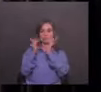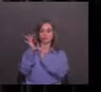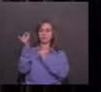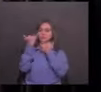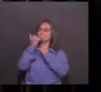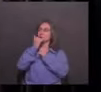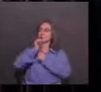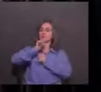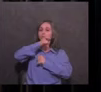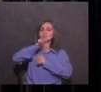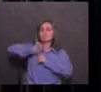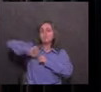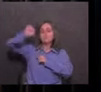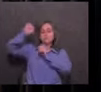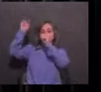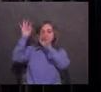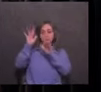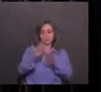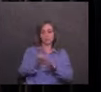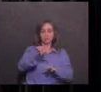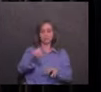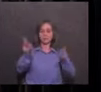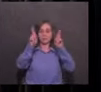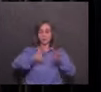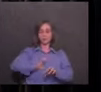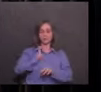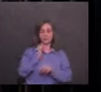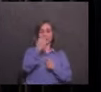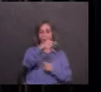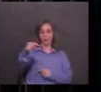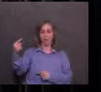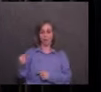de l'espérance et de la confiance. Prions.